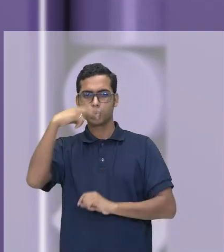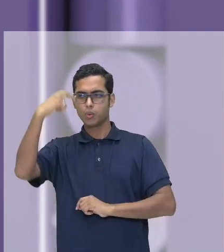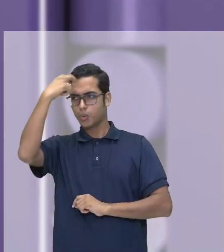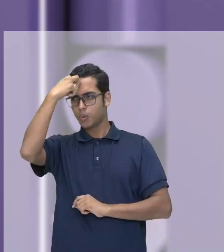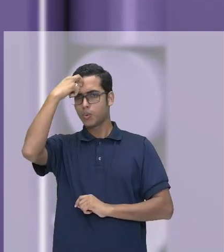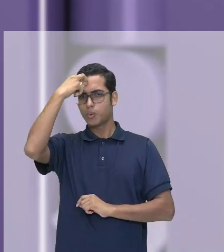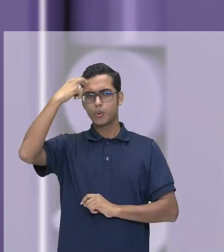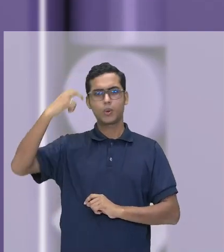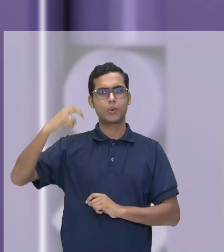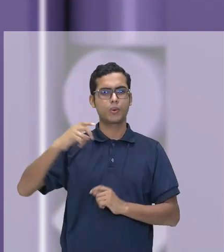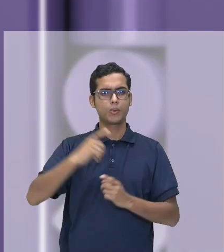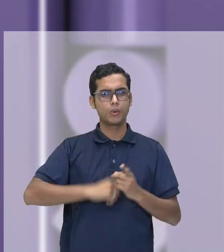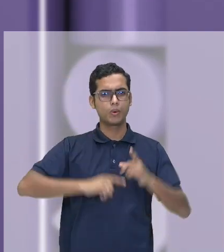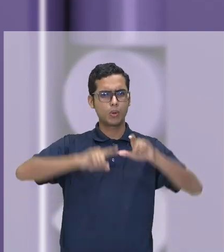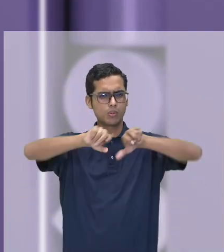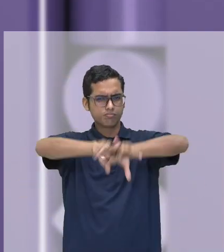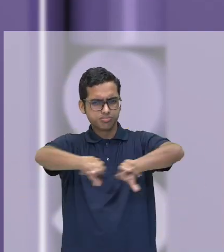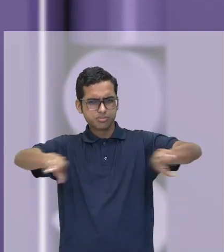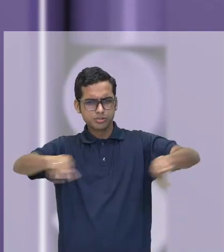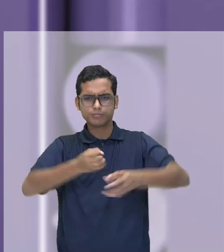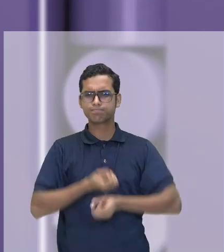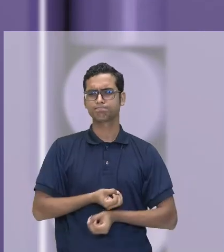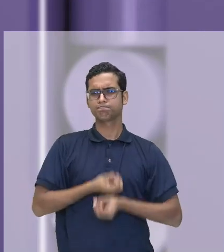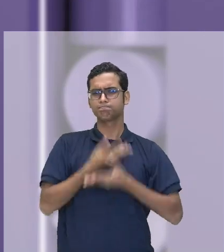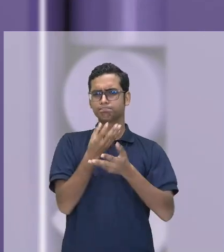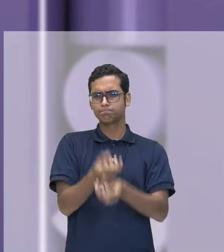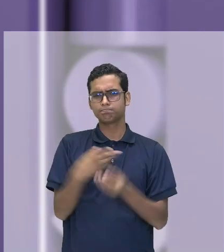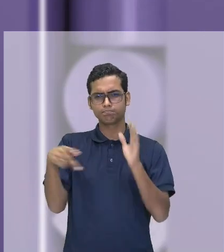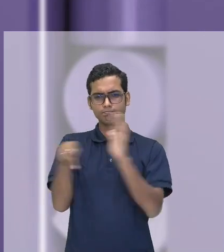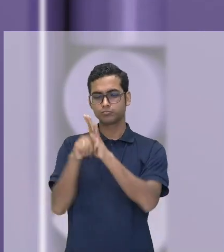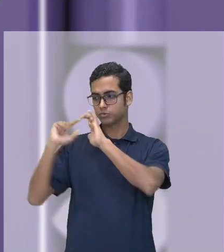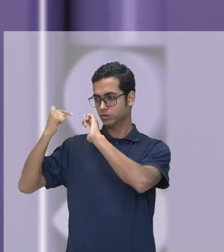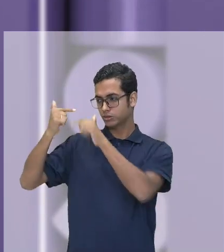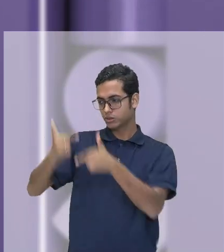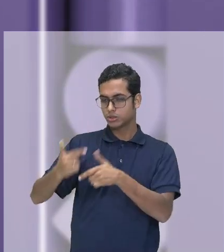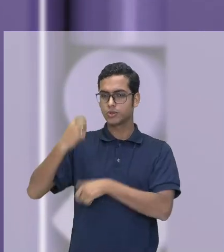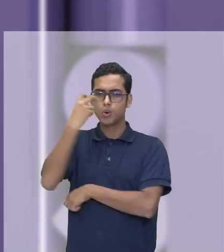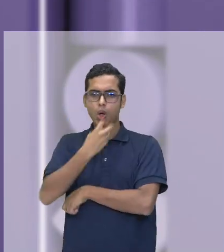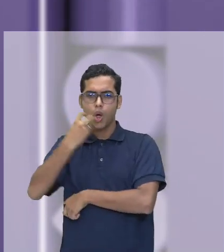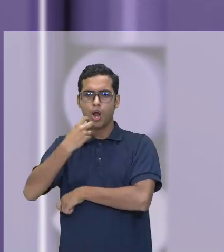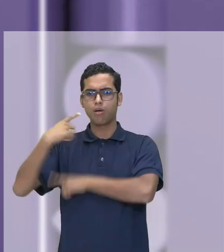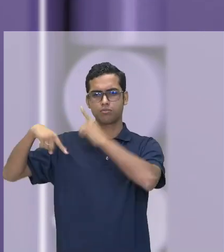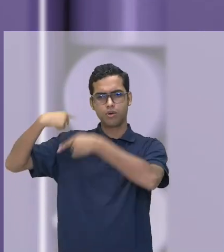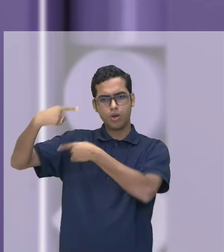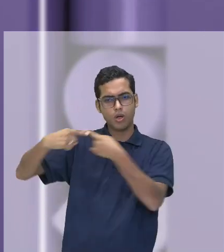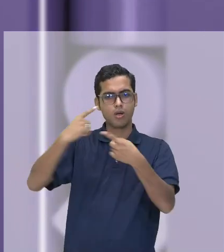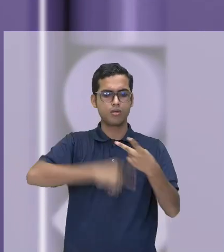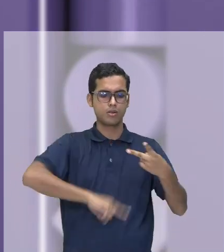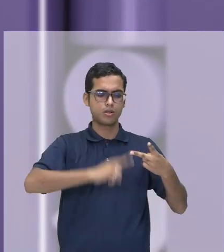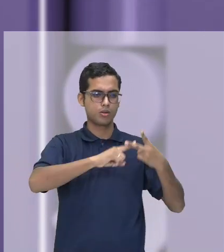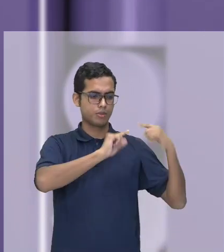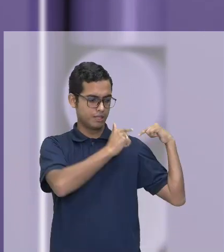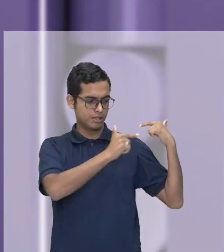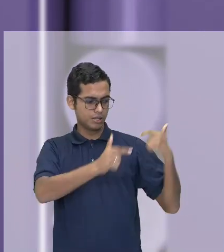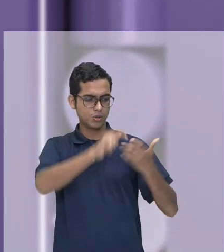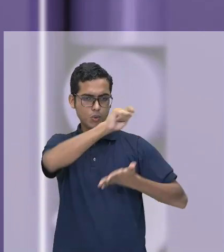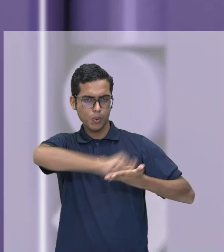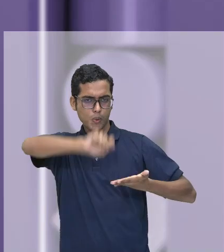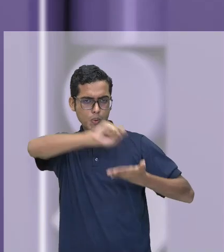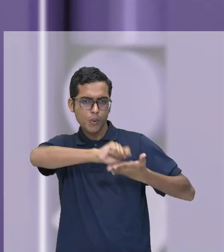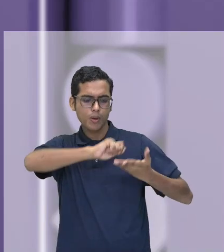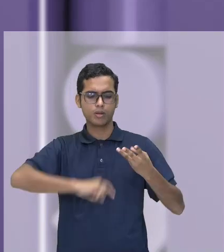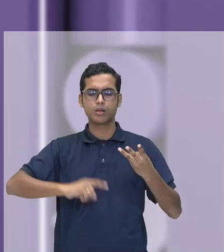cultural, que é expresso tanto pela tradição oral quanto pela tradição escrita, nas mais diversas tradições